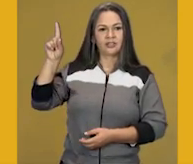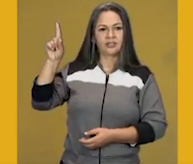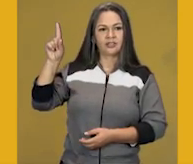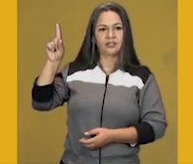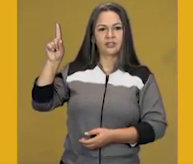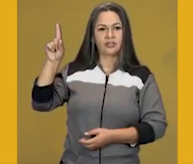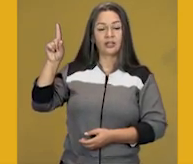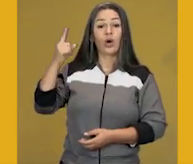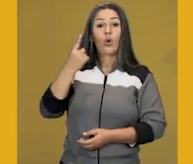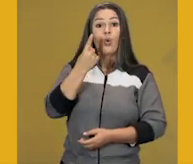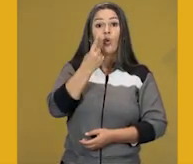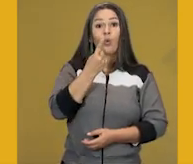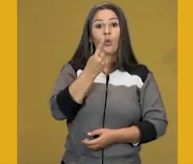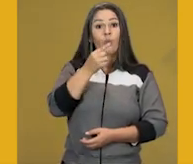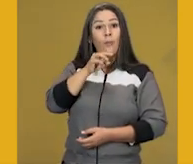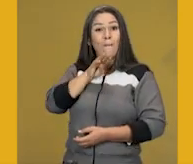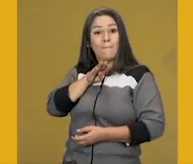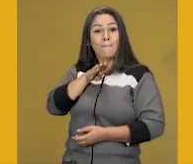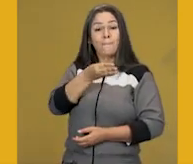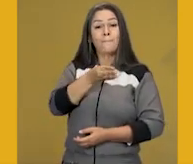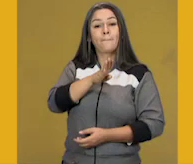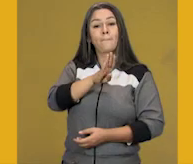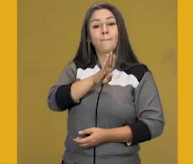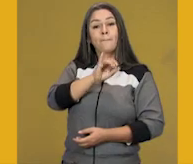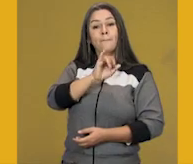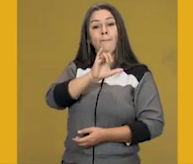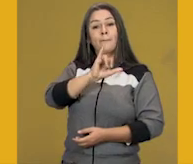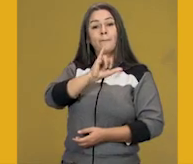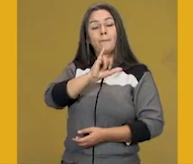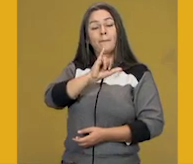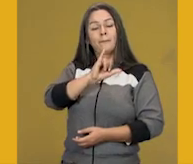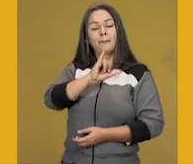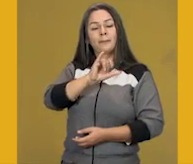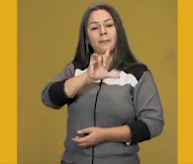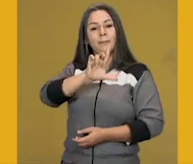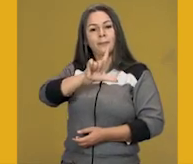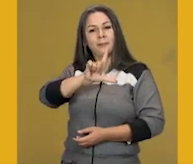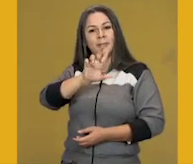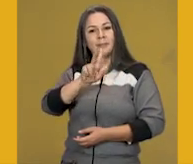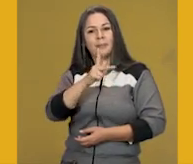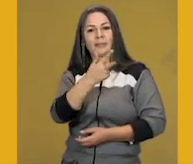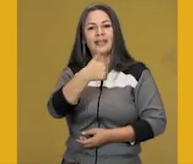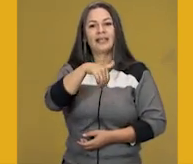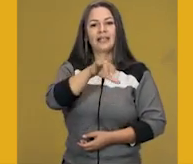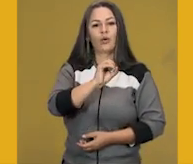bilhão e 411 milhões de pessoas